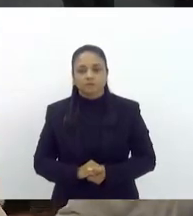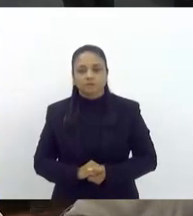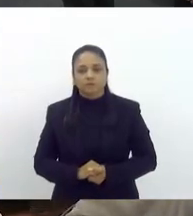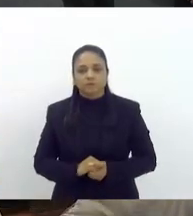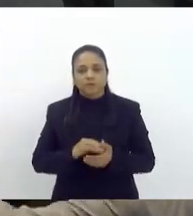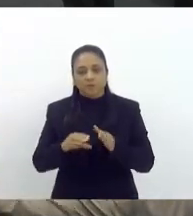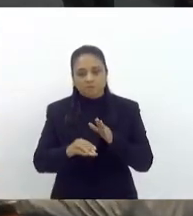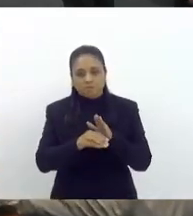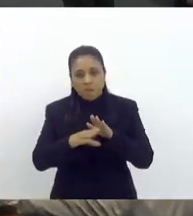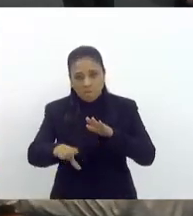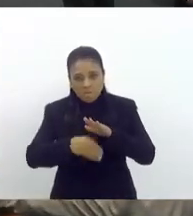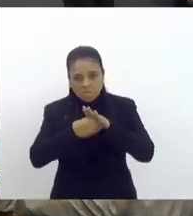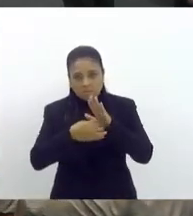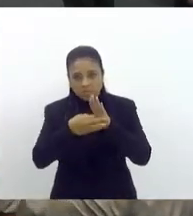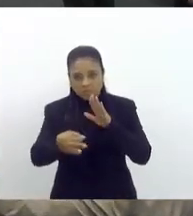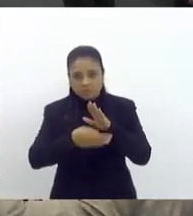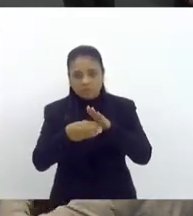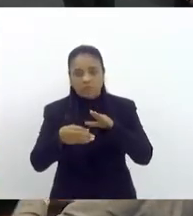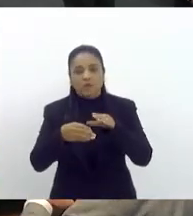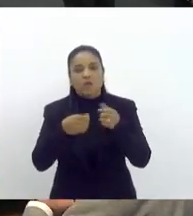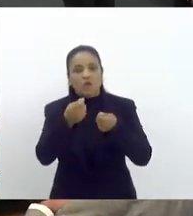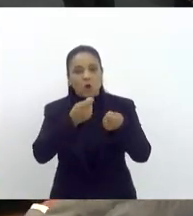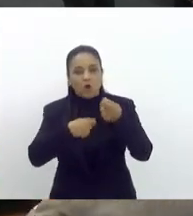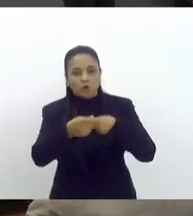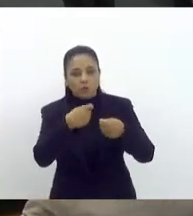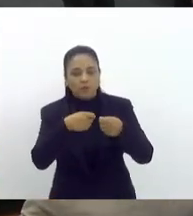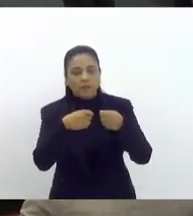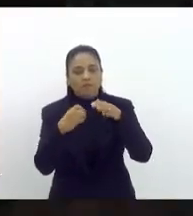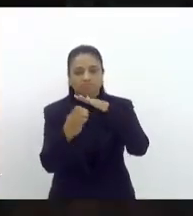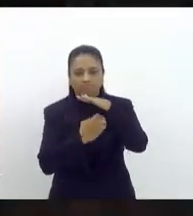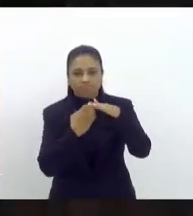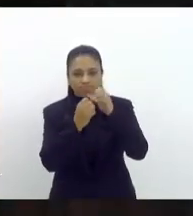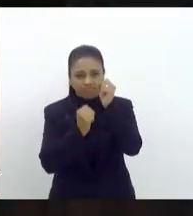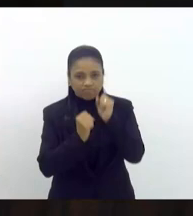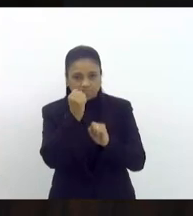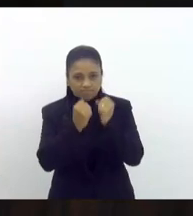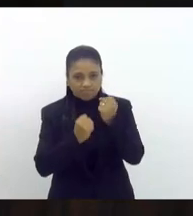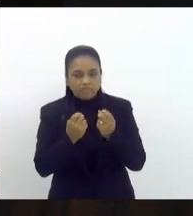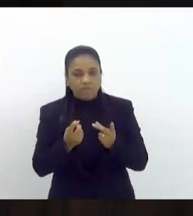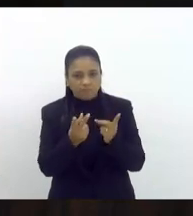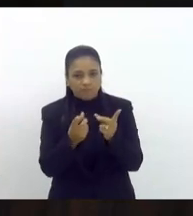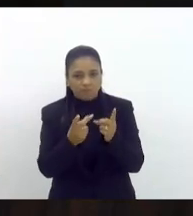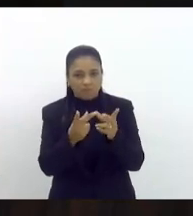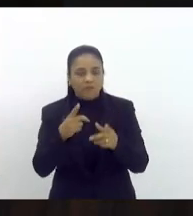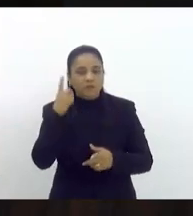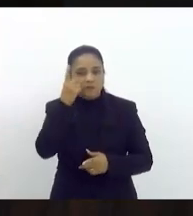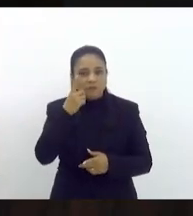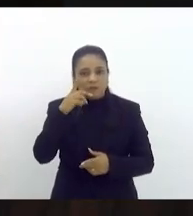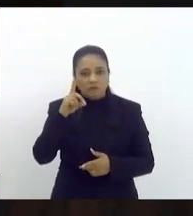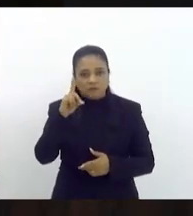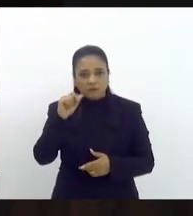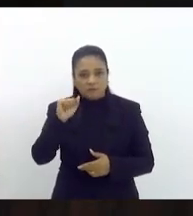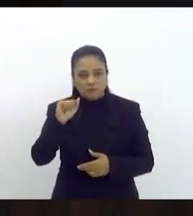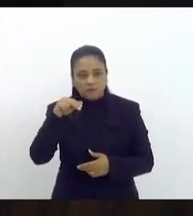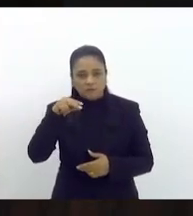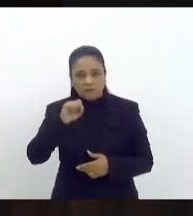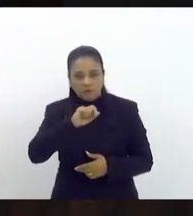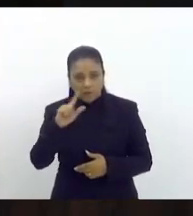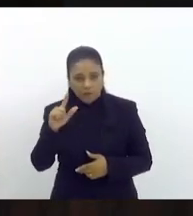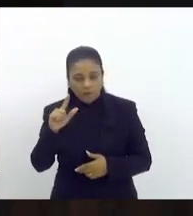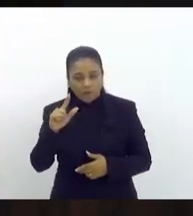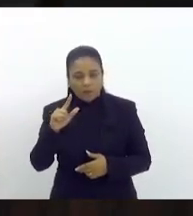para emitir parecer pela comissão de Economia Indústria e Comércio Deputado Daniel librelon uma vez que o deputado Anderson